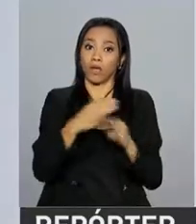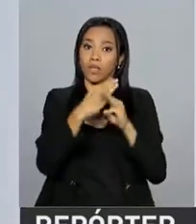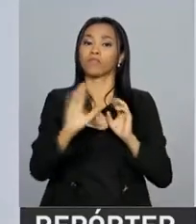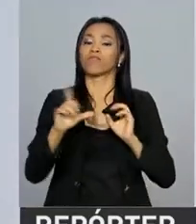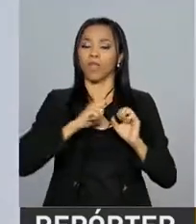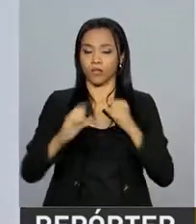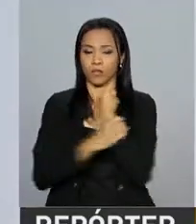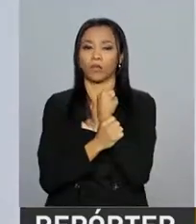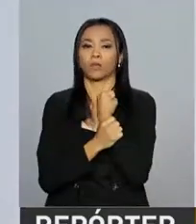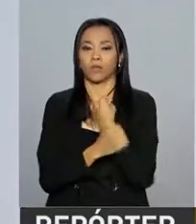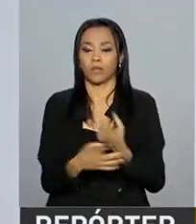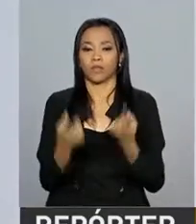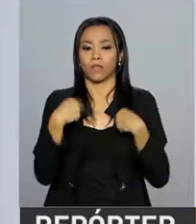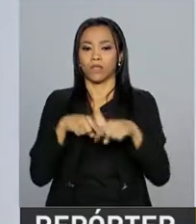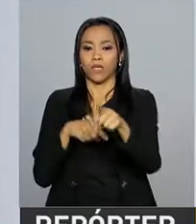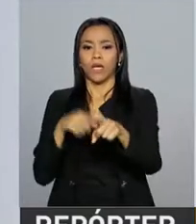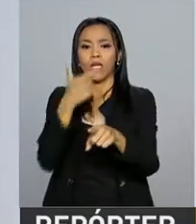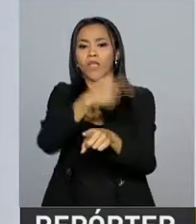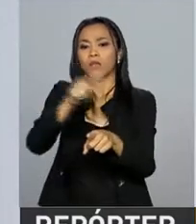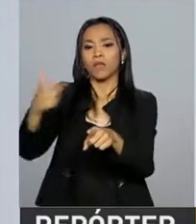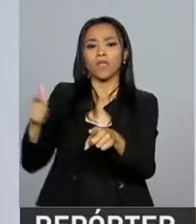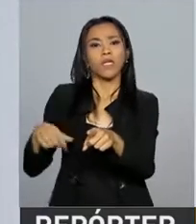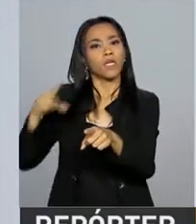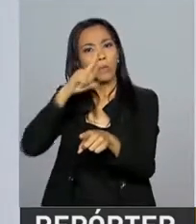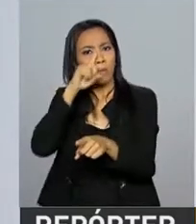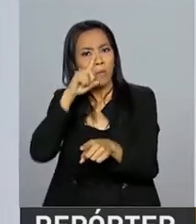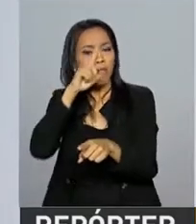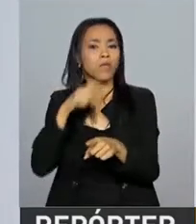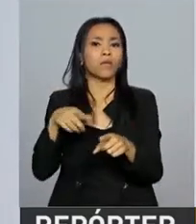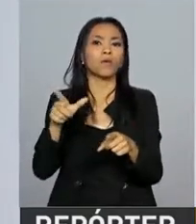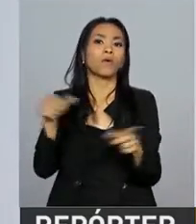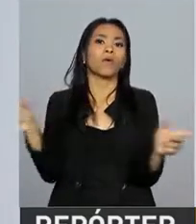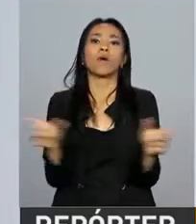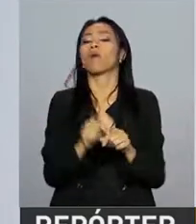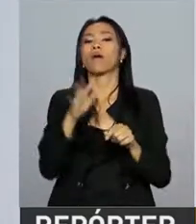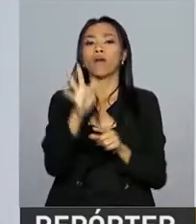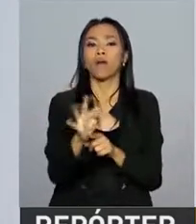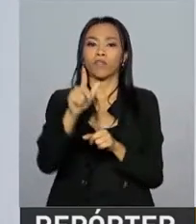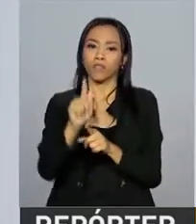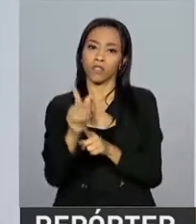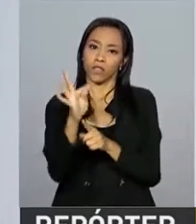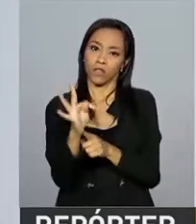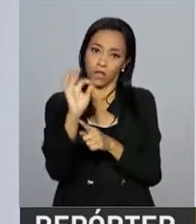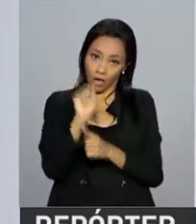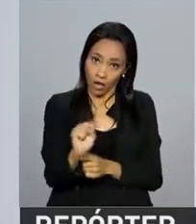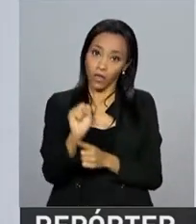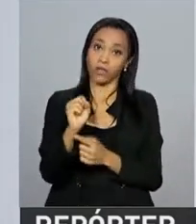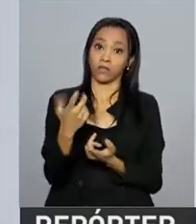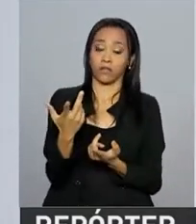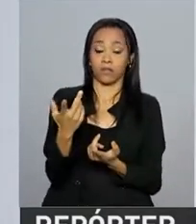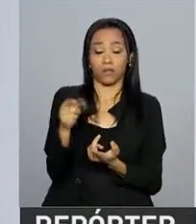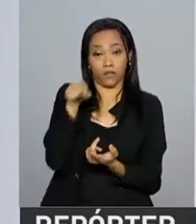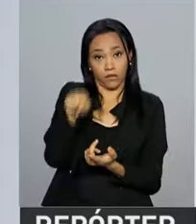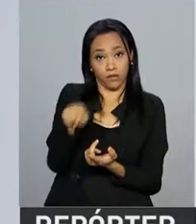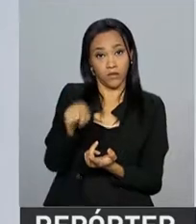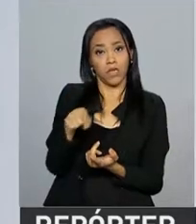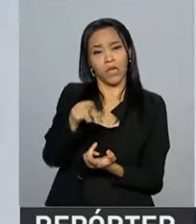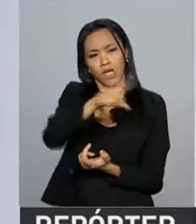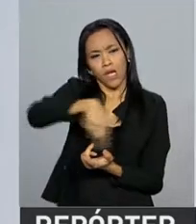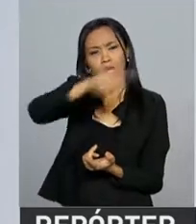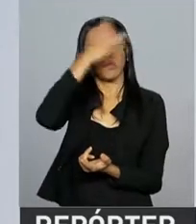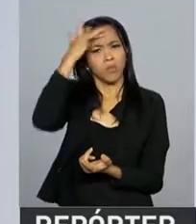nenhum risco com relação ao fundo de garantia ou a segurança do fundo de garantia os trabalhadores